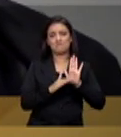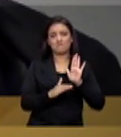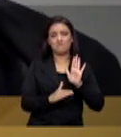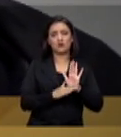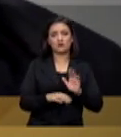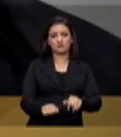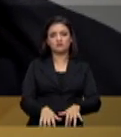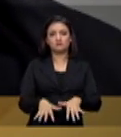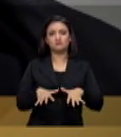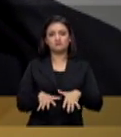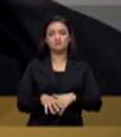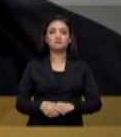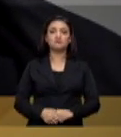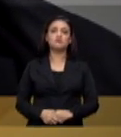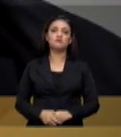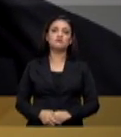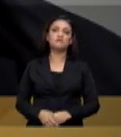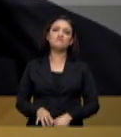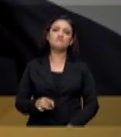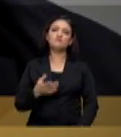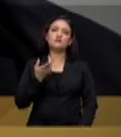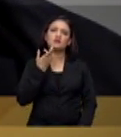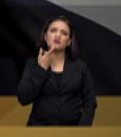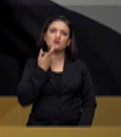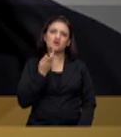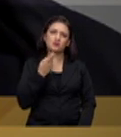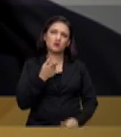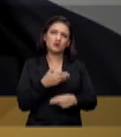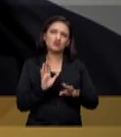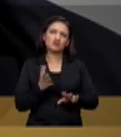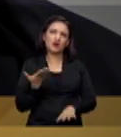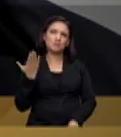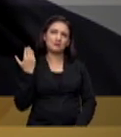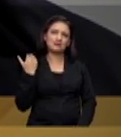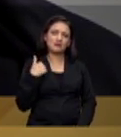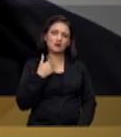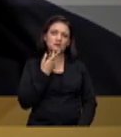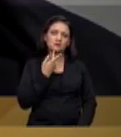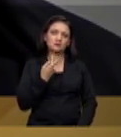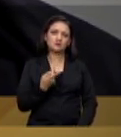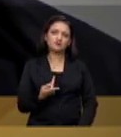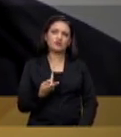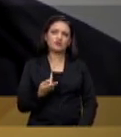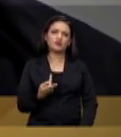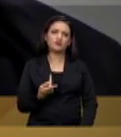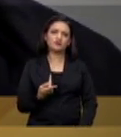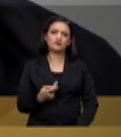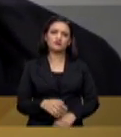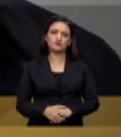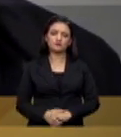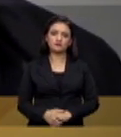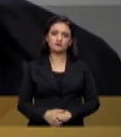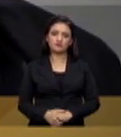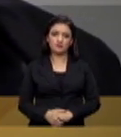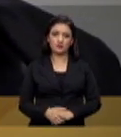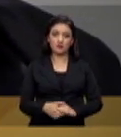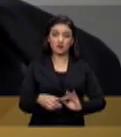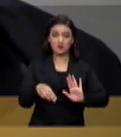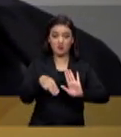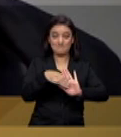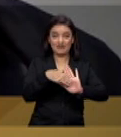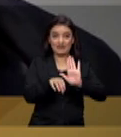observação que já fiz em escritos e também em votos aqui, é que este mandado